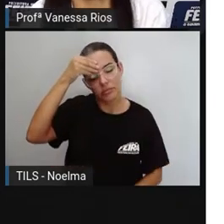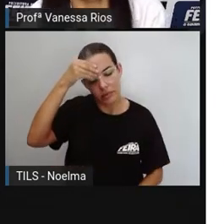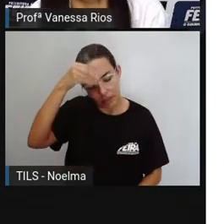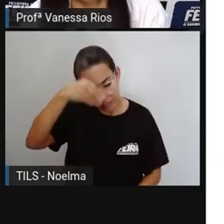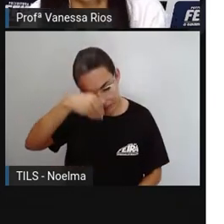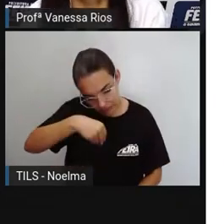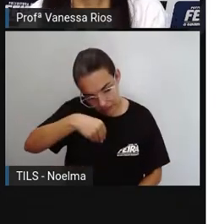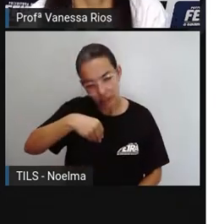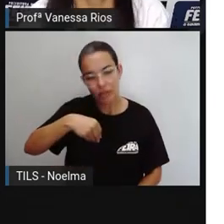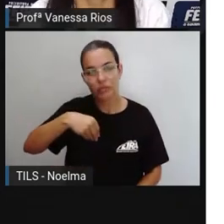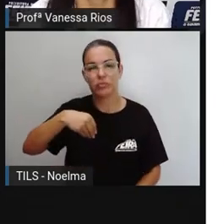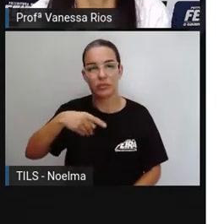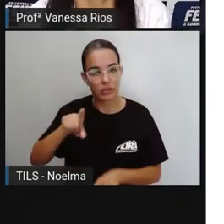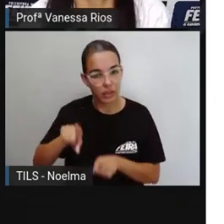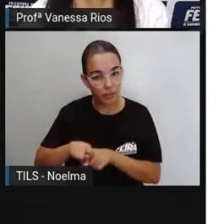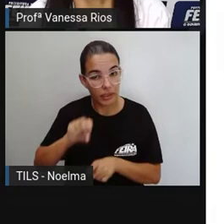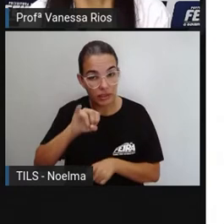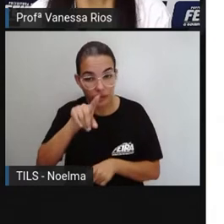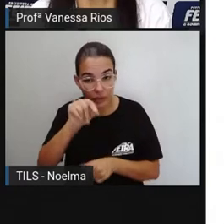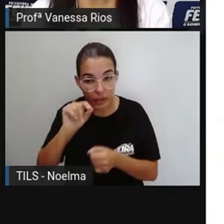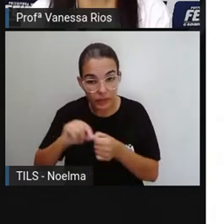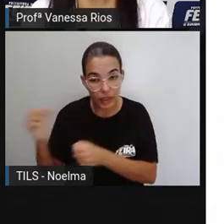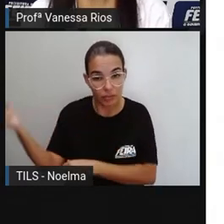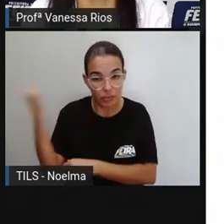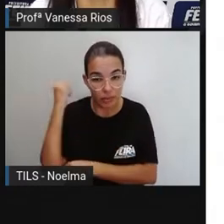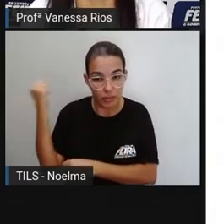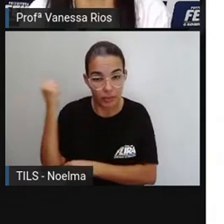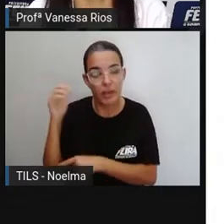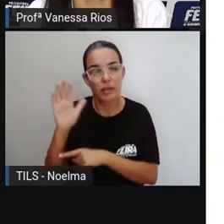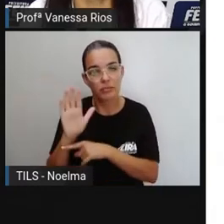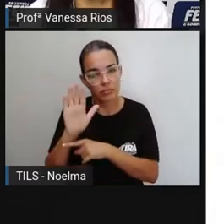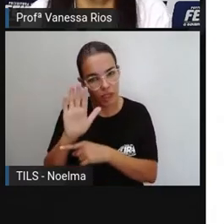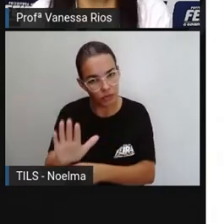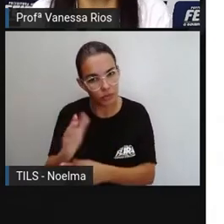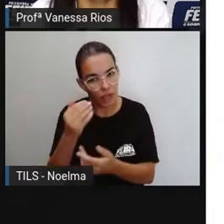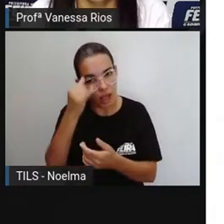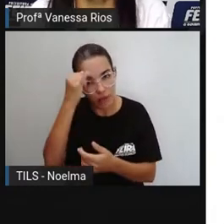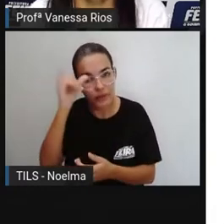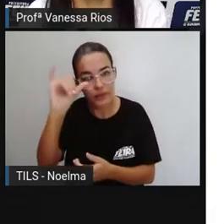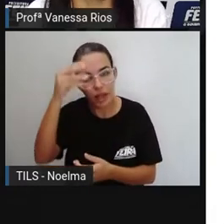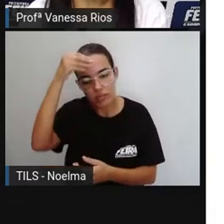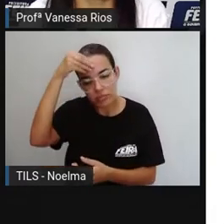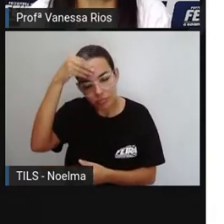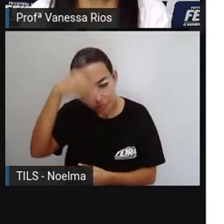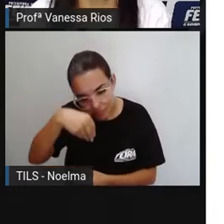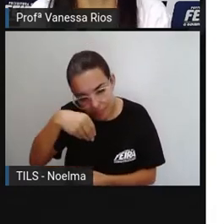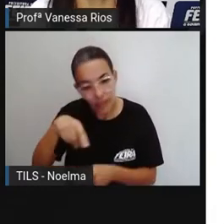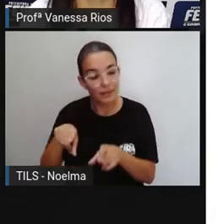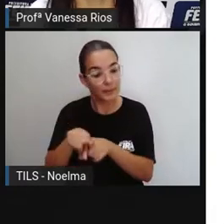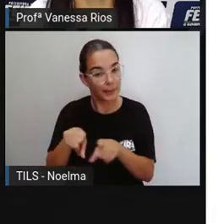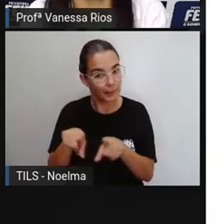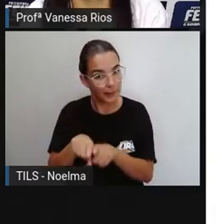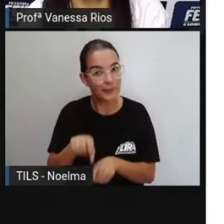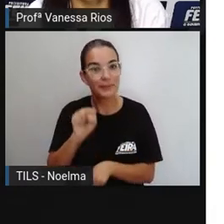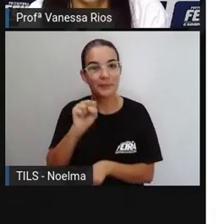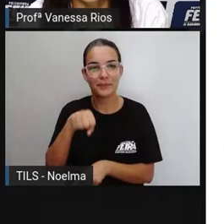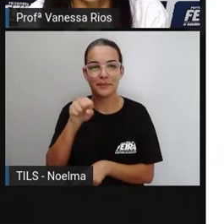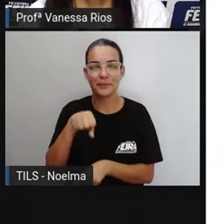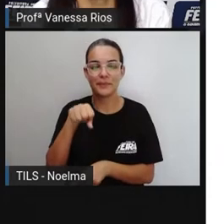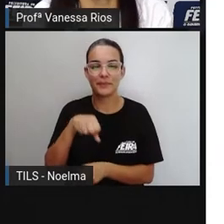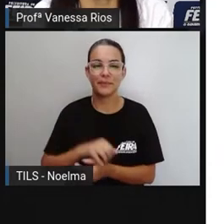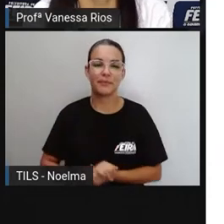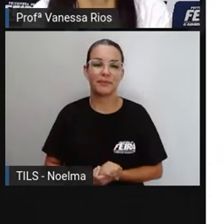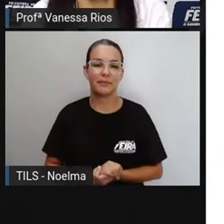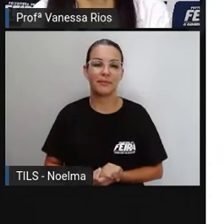como depressão. Então, esses exercícios físicos aí estão associados a diversos